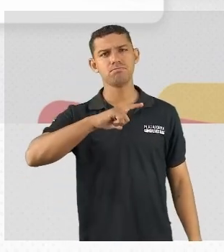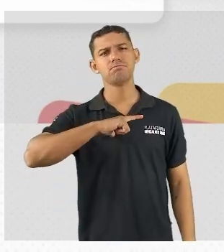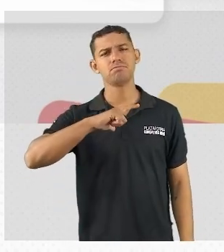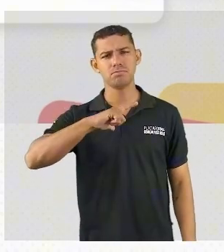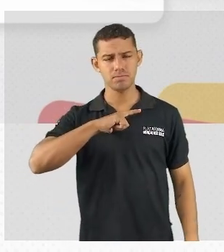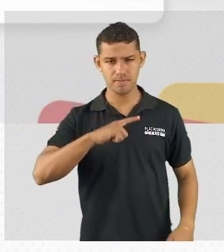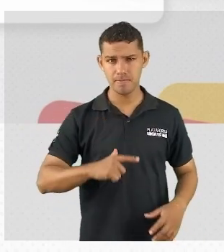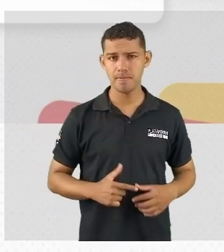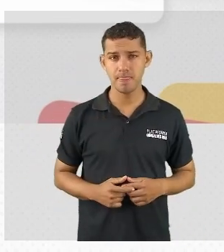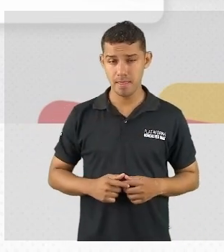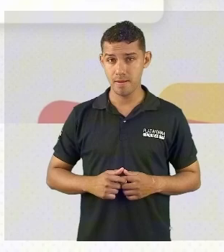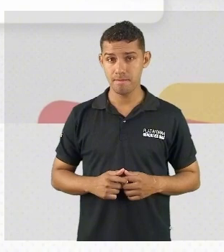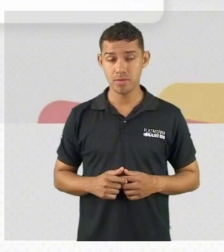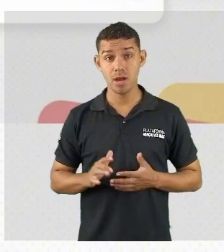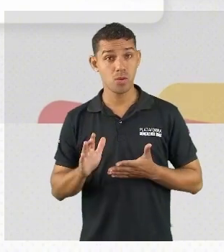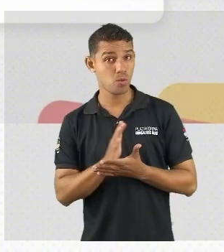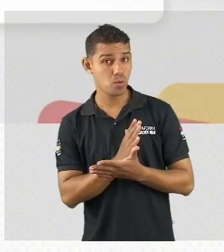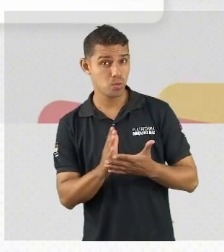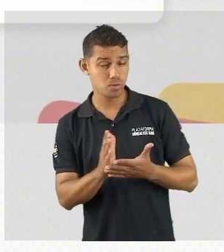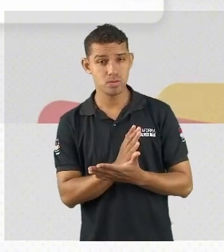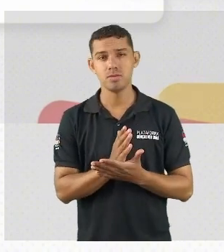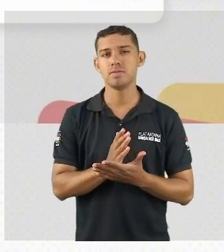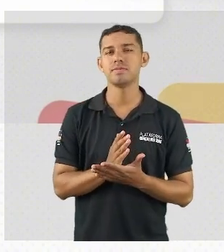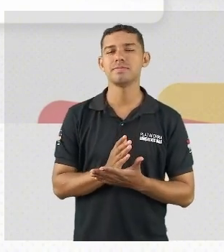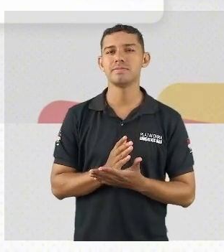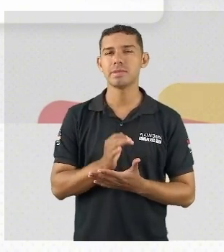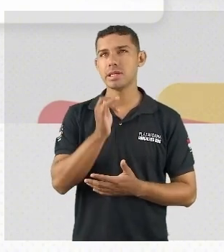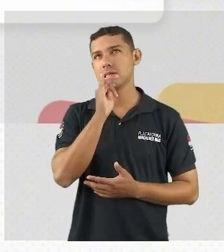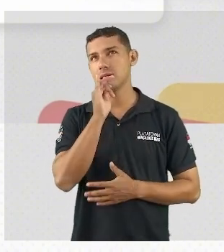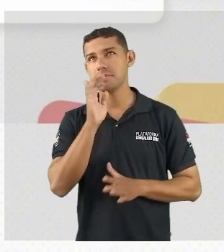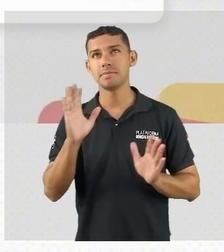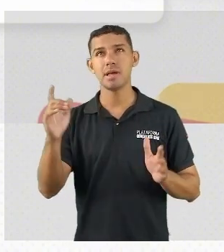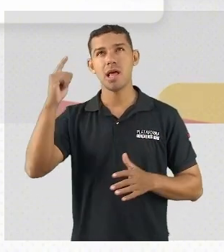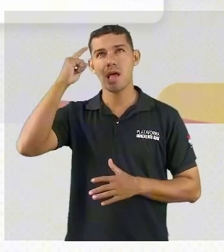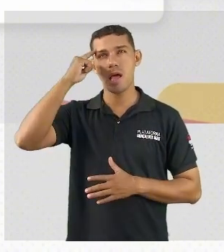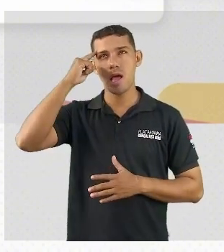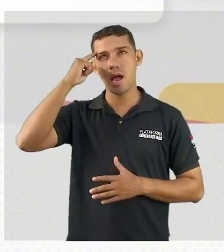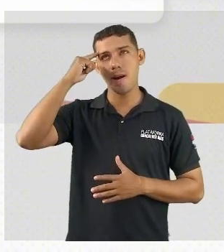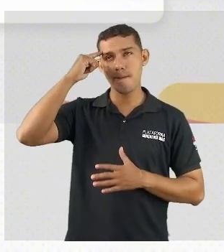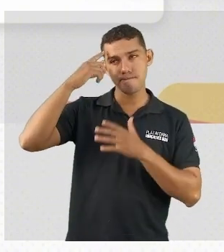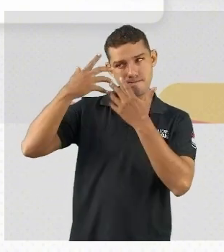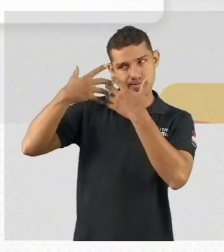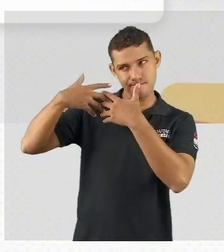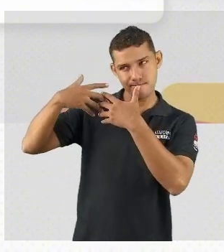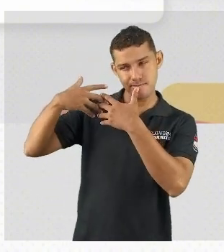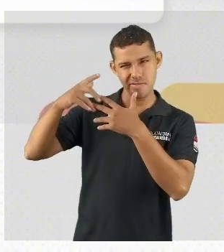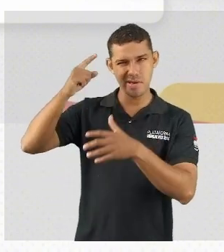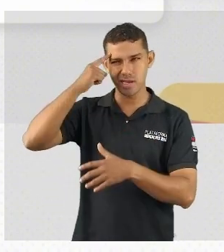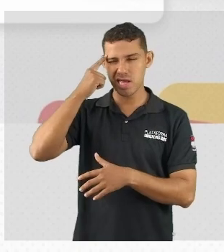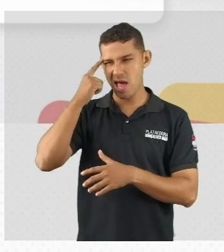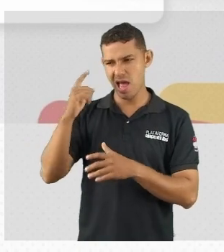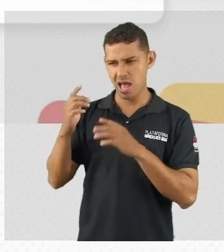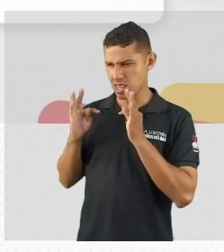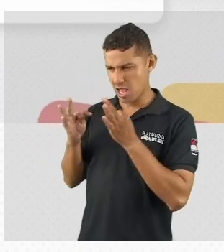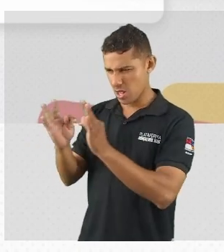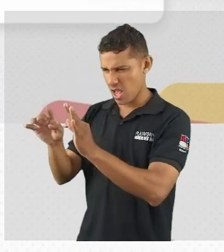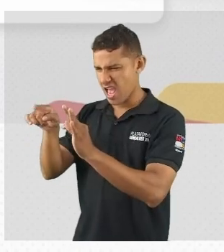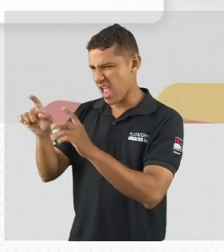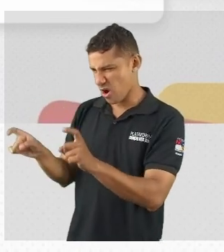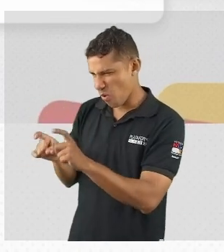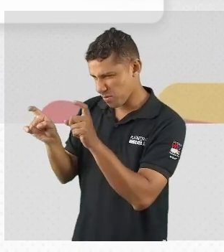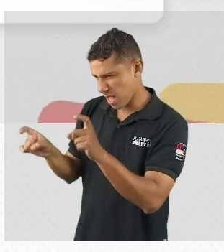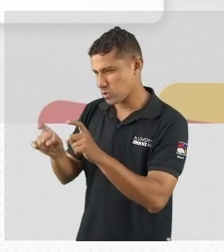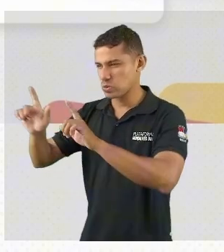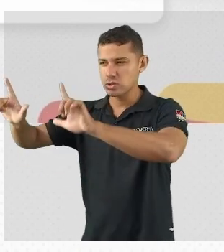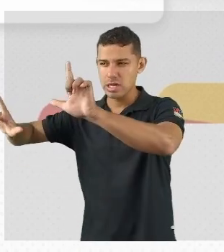Porque em alguns momentos, até tem um pensamento errado de que tecnologia é o computador hoje, a